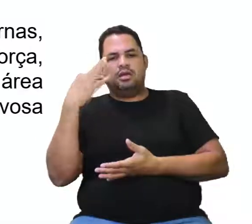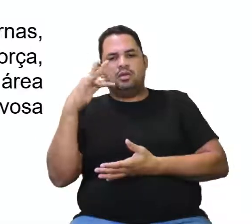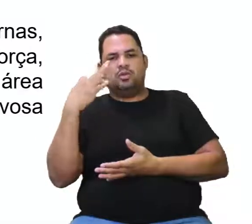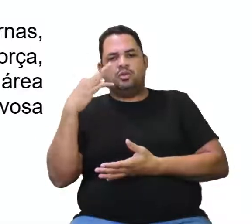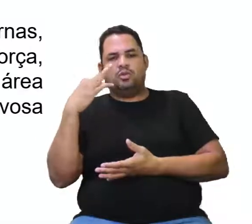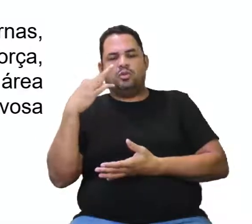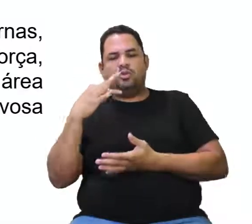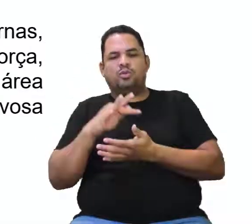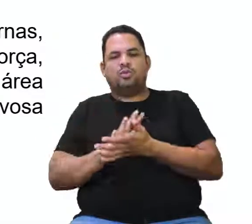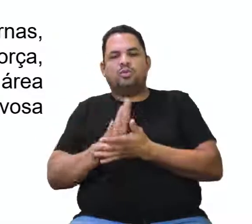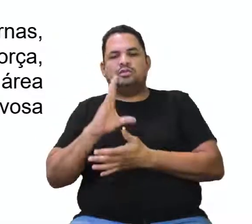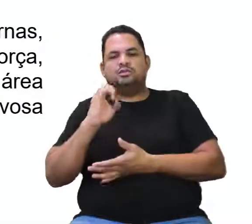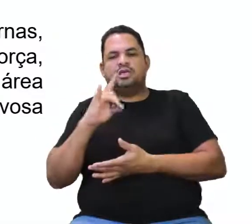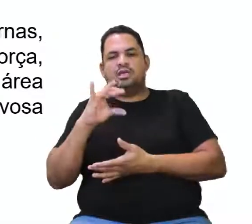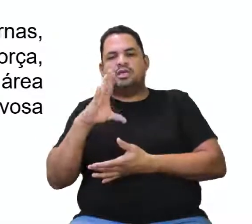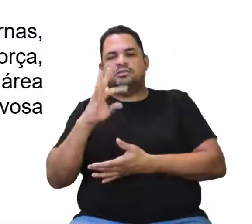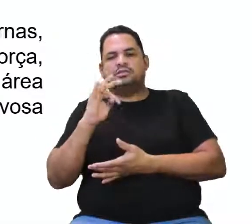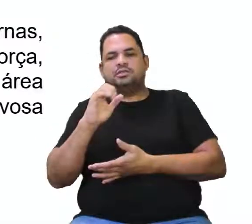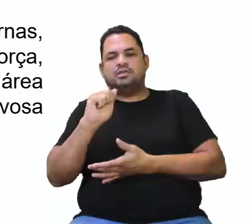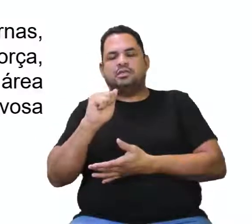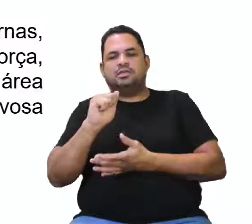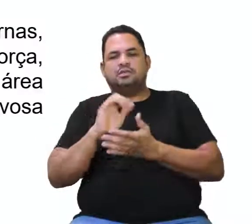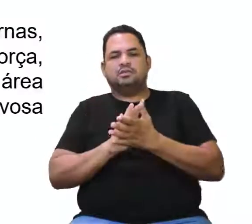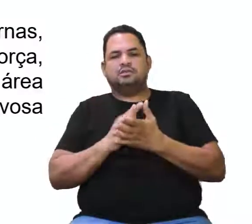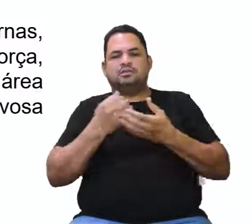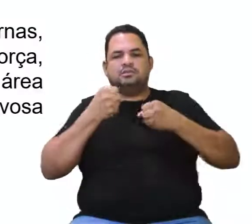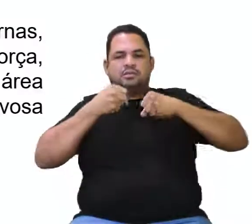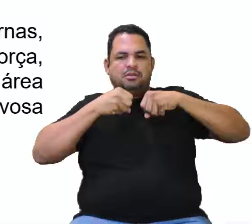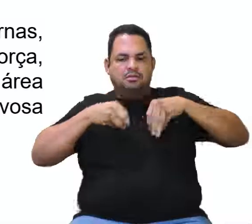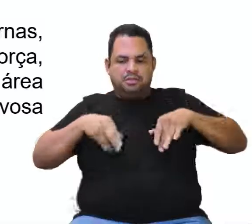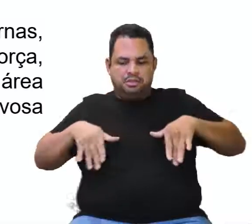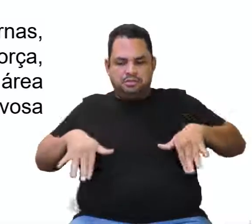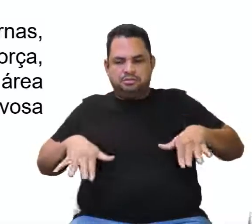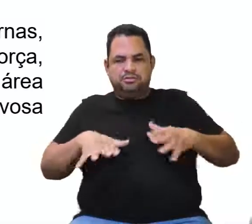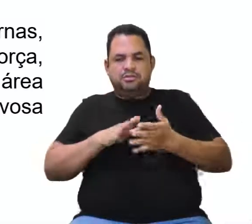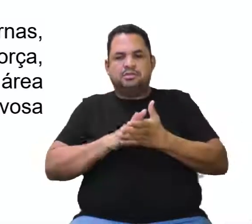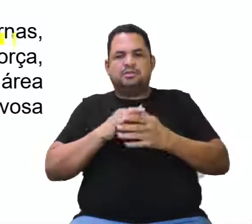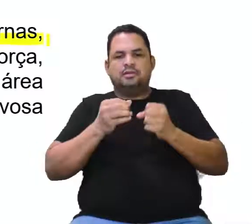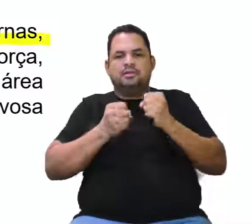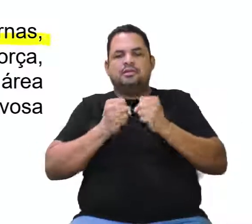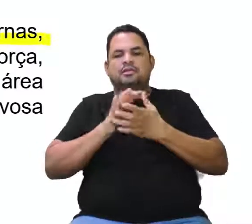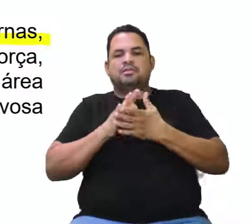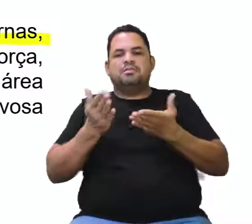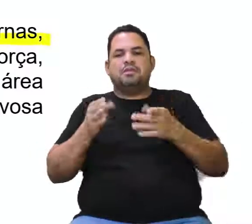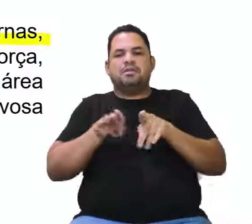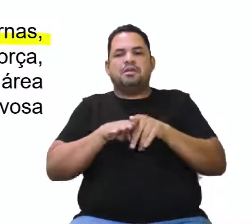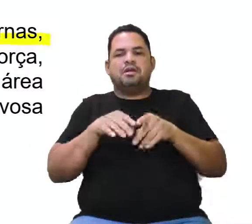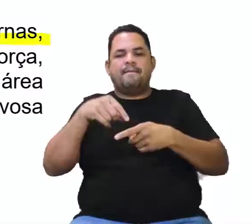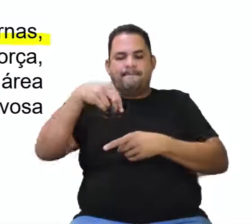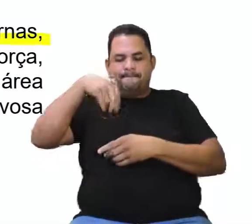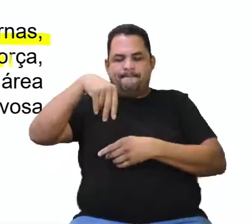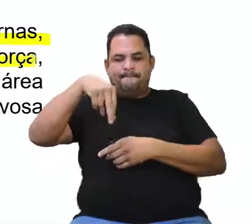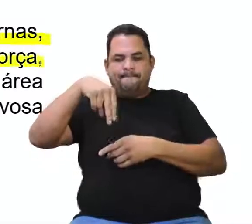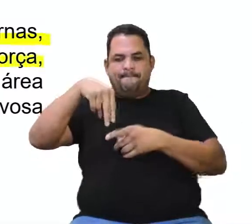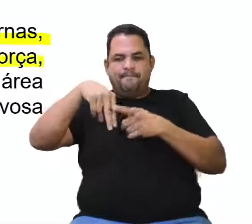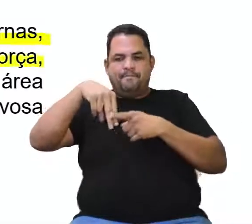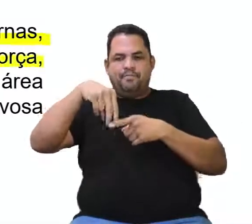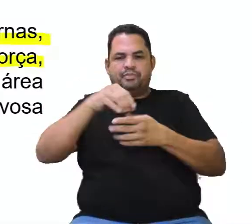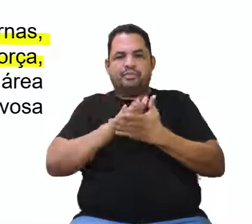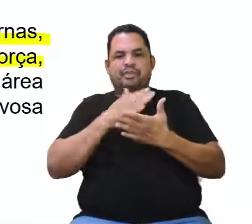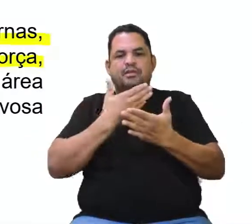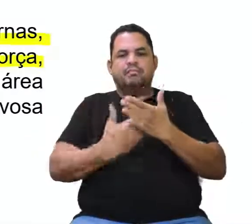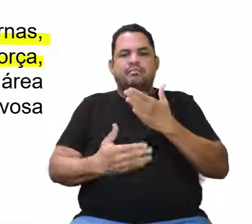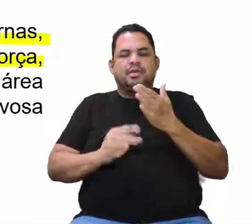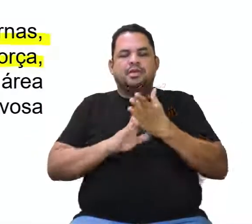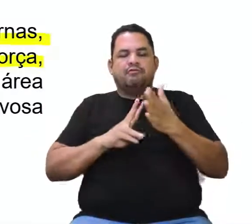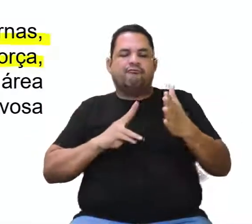dor ciática, professora Iris? A dor ciática ela é uma dor irradiada, né, para as pernas, podendo haver aí uma perda